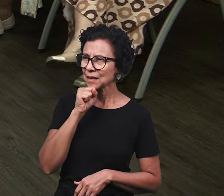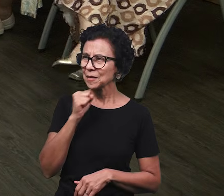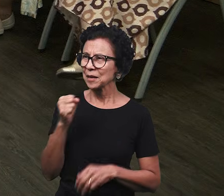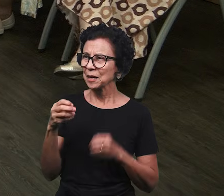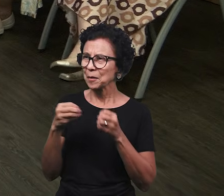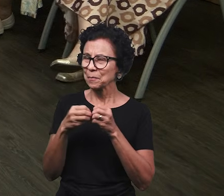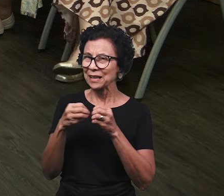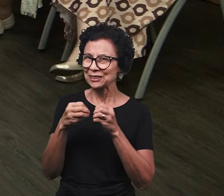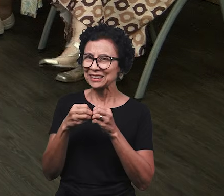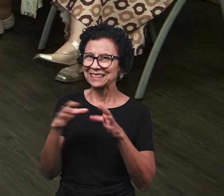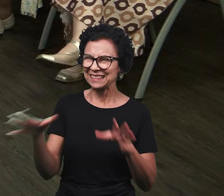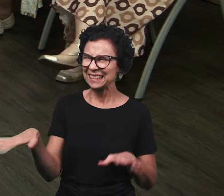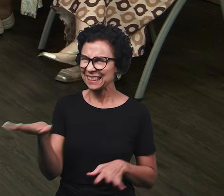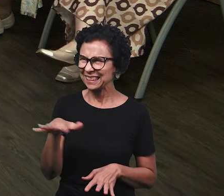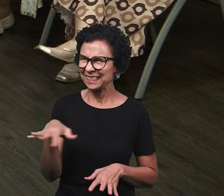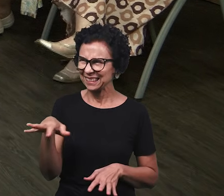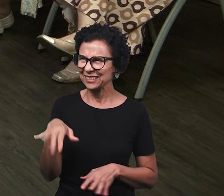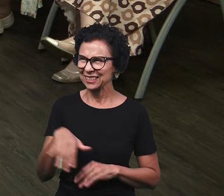perto.